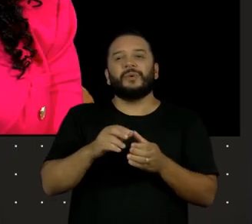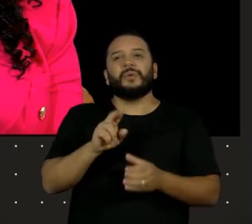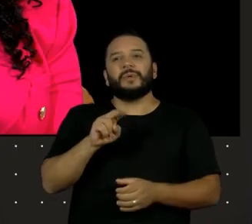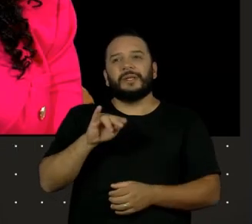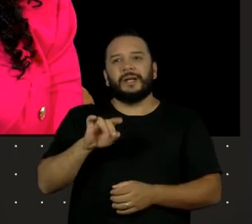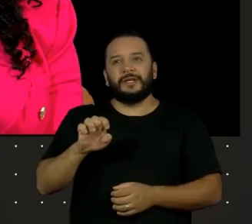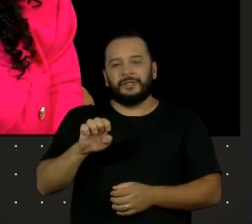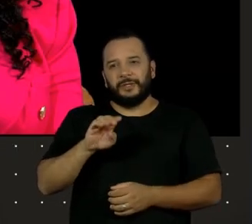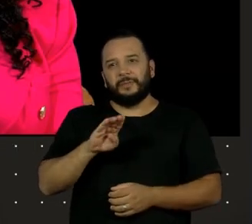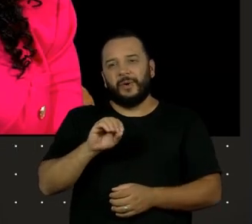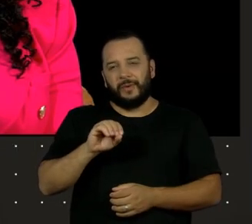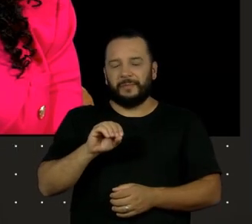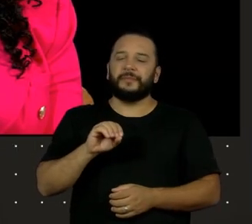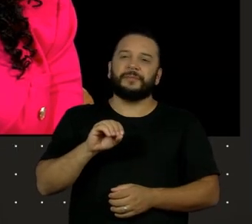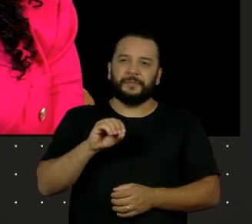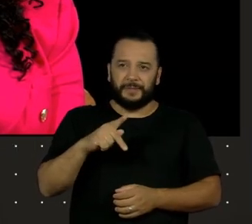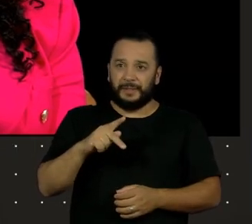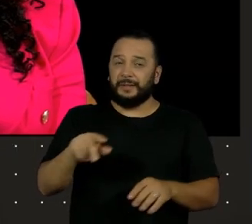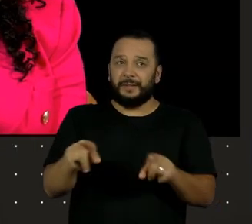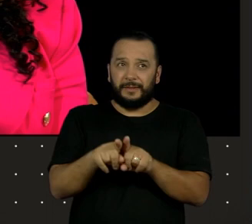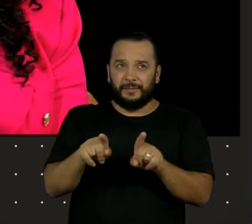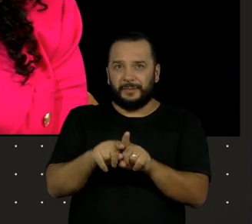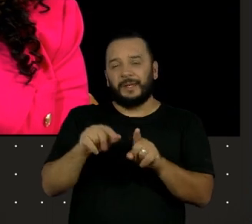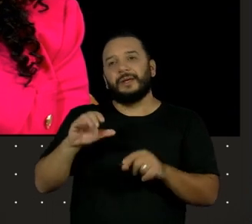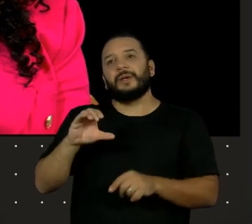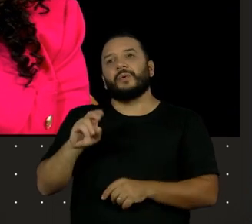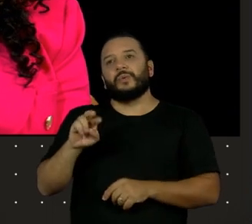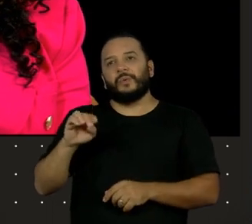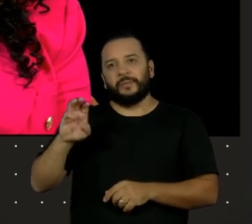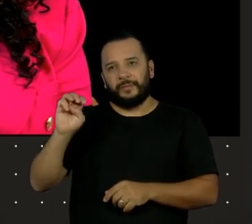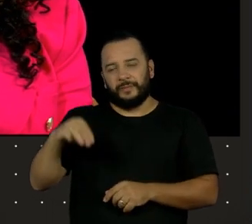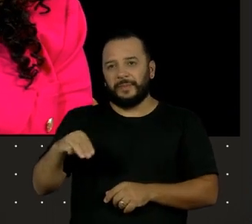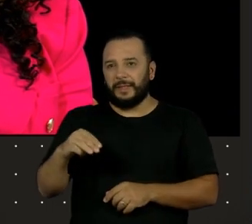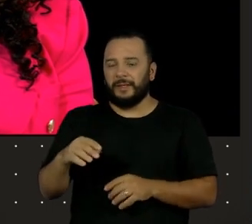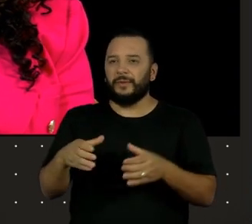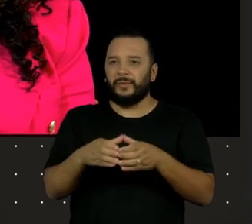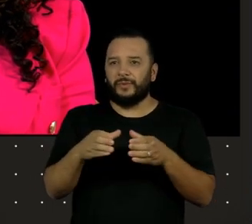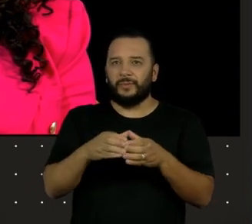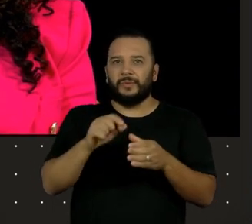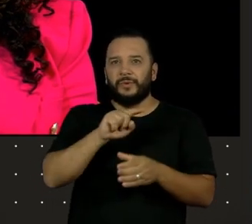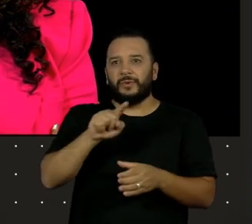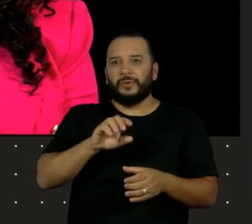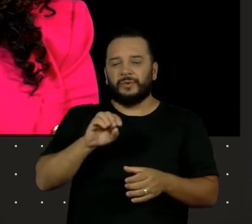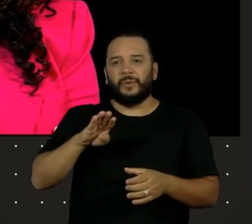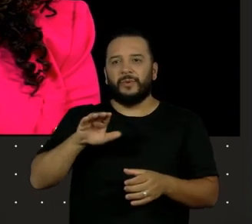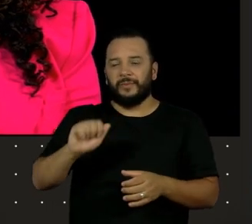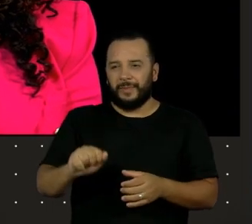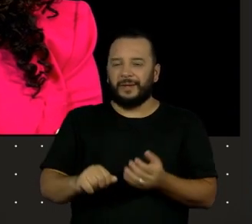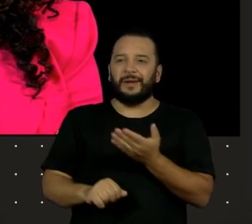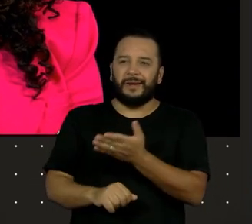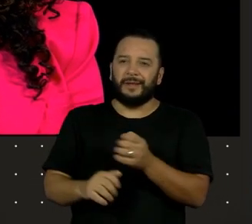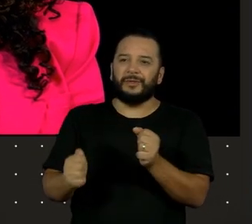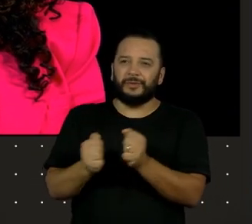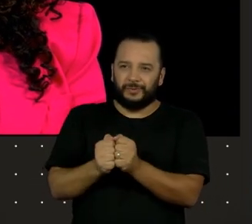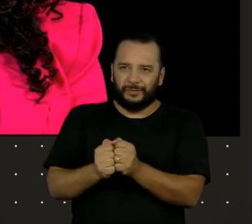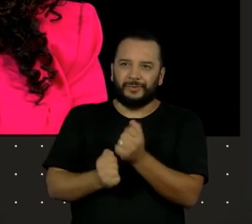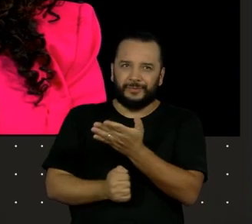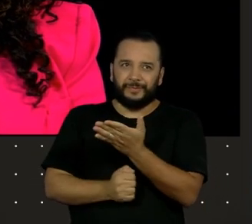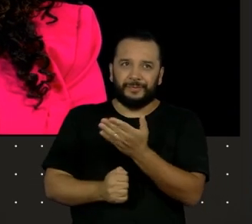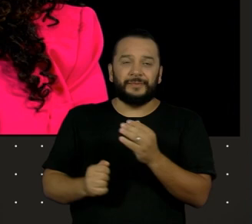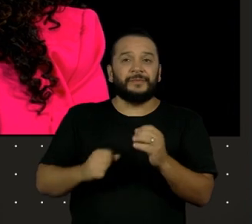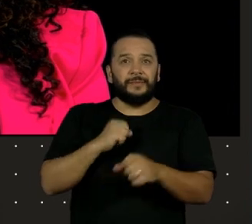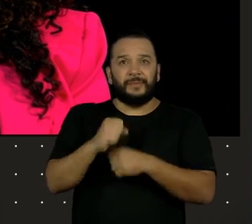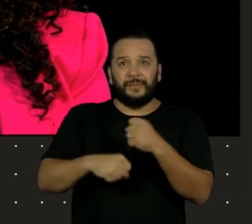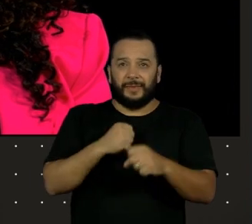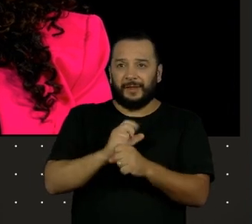Fiz alguns shows no lugar do Curumim na Banda Zumba da qual Paula Lima fazia parte alguns anos depois havia